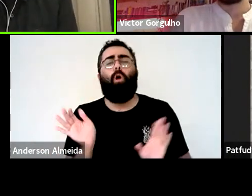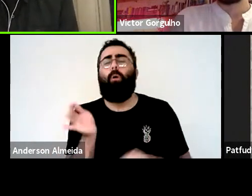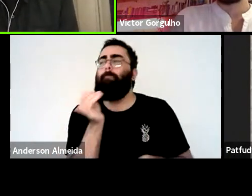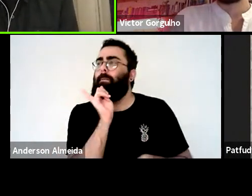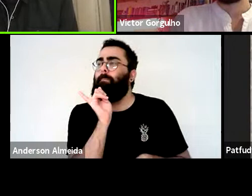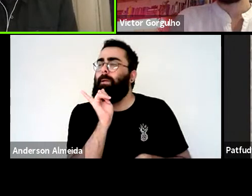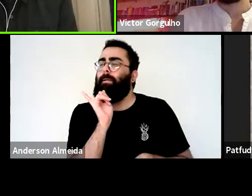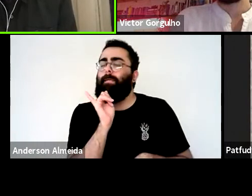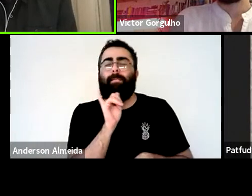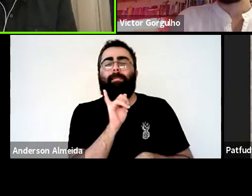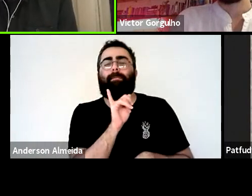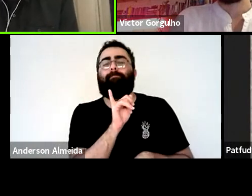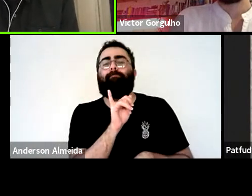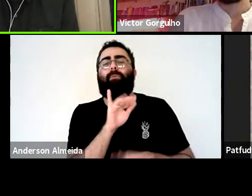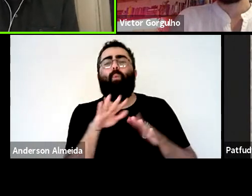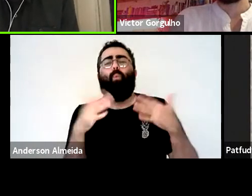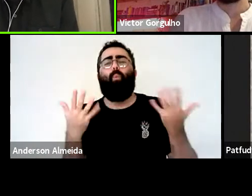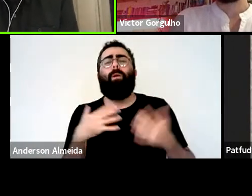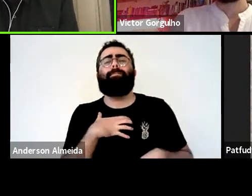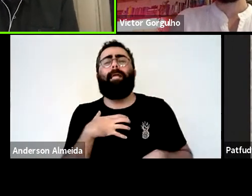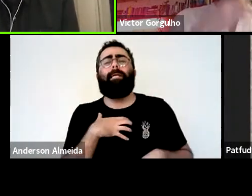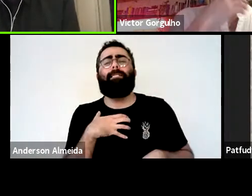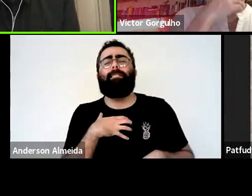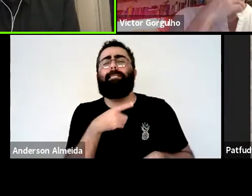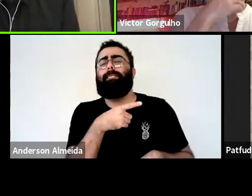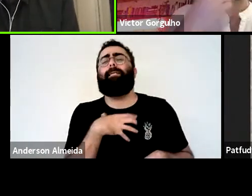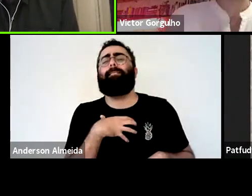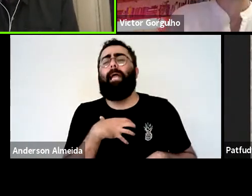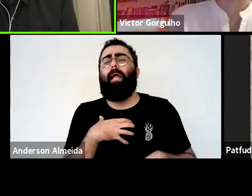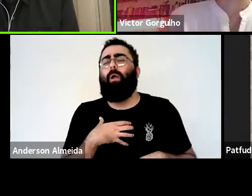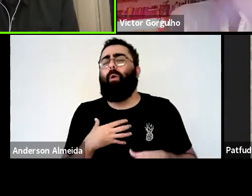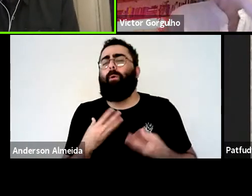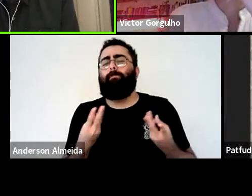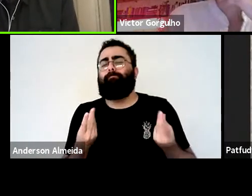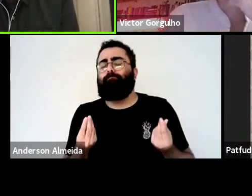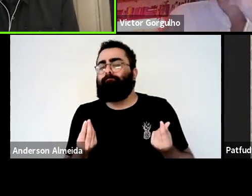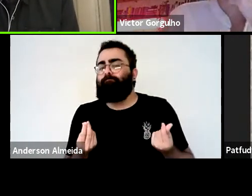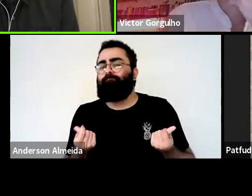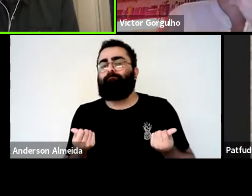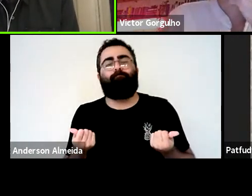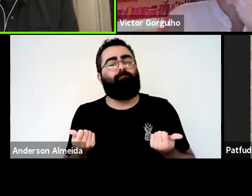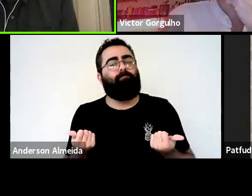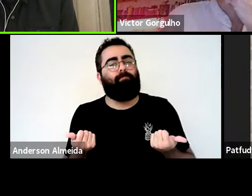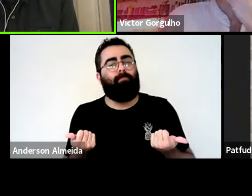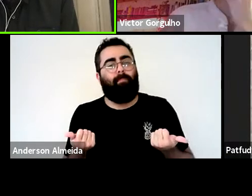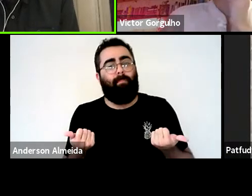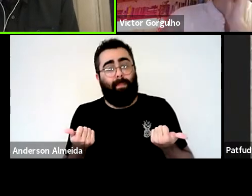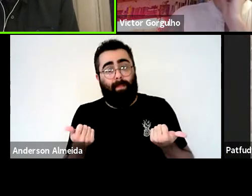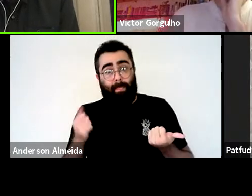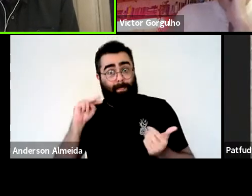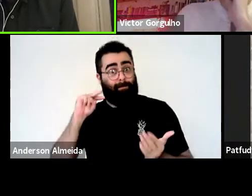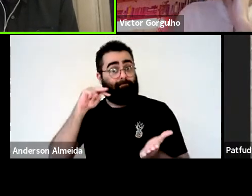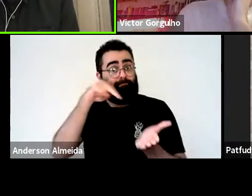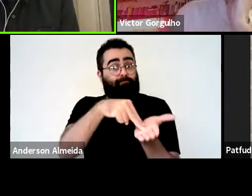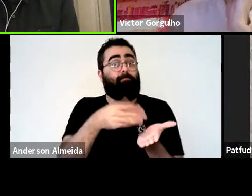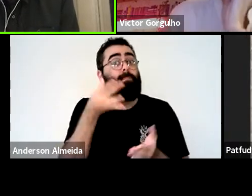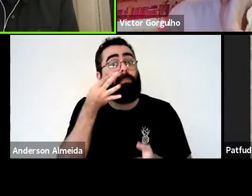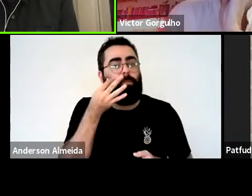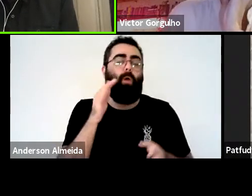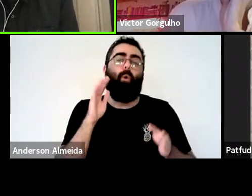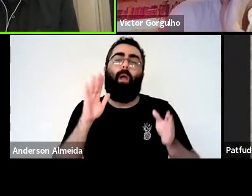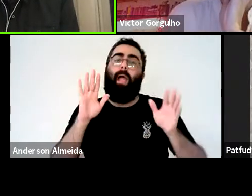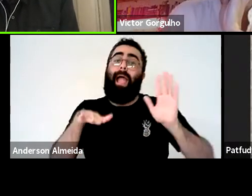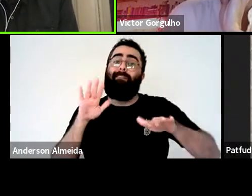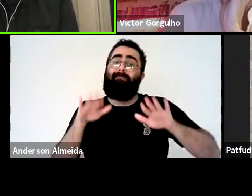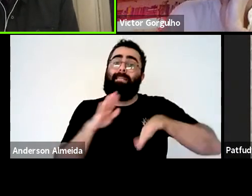sensação com que a gente fica, a gente, quer dizer, o público, é, presenciando esse momento. Agora, saber que às vezes dura 10, às vezes